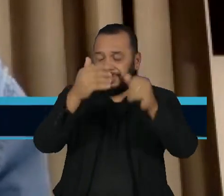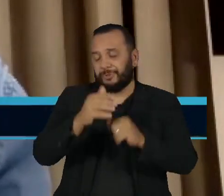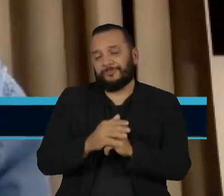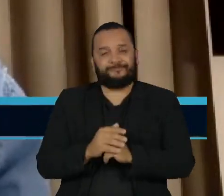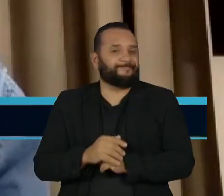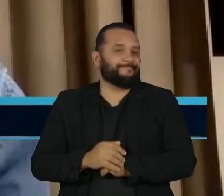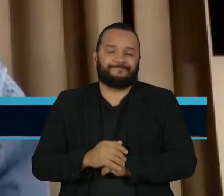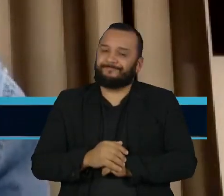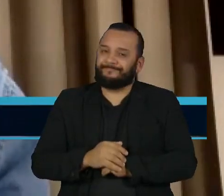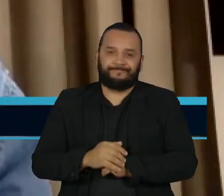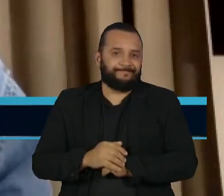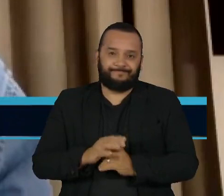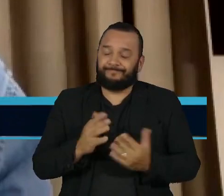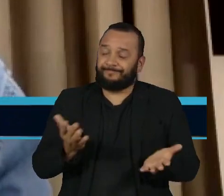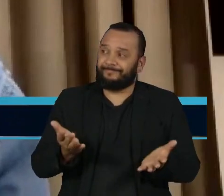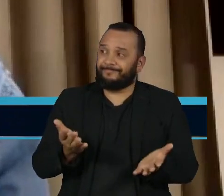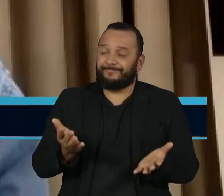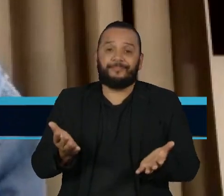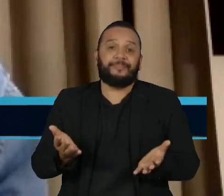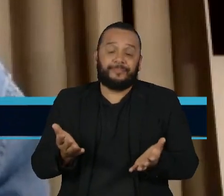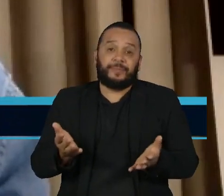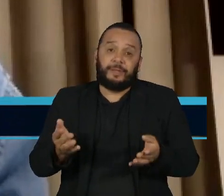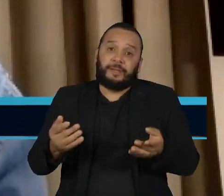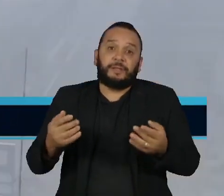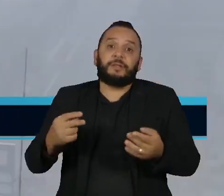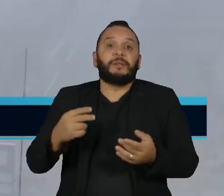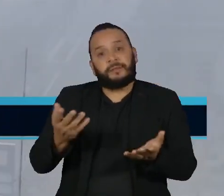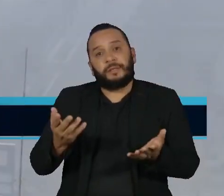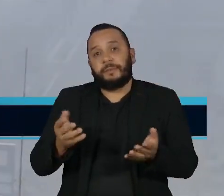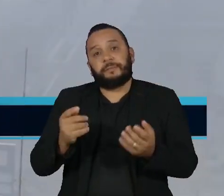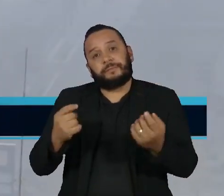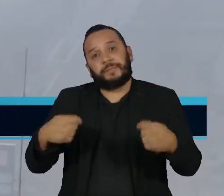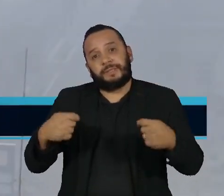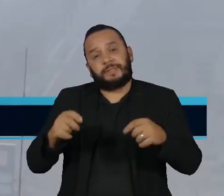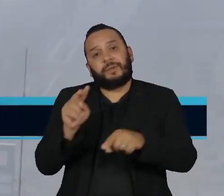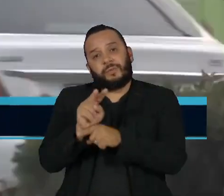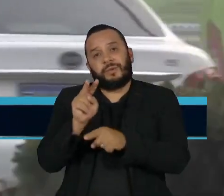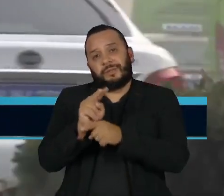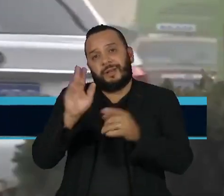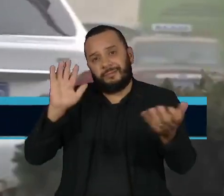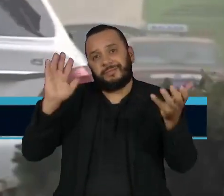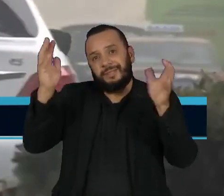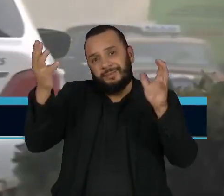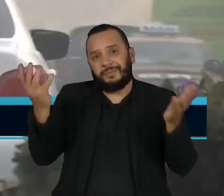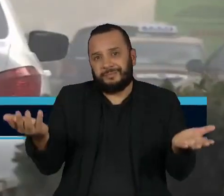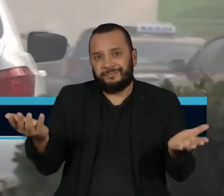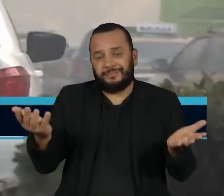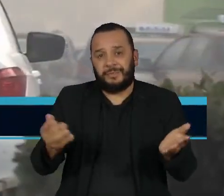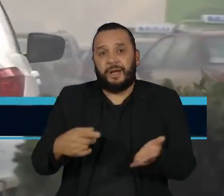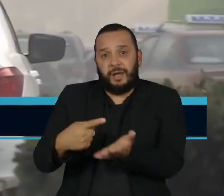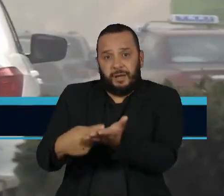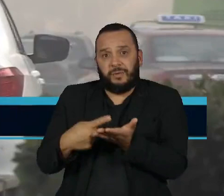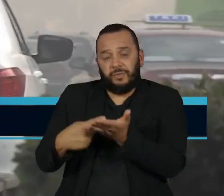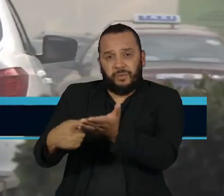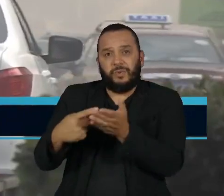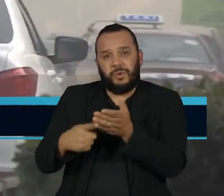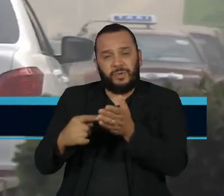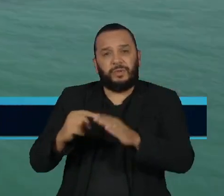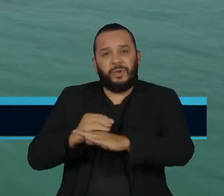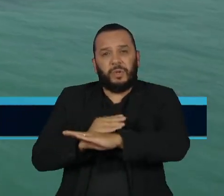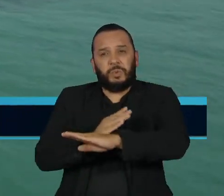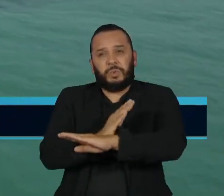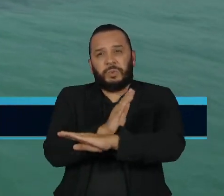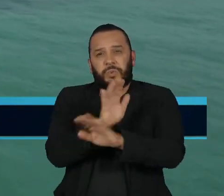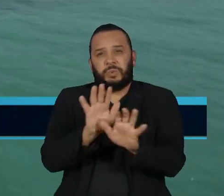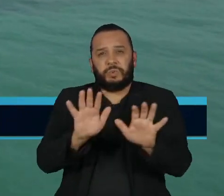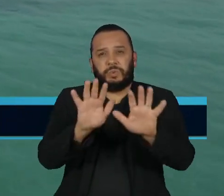descartar conferências do clima, porque nós não temos mais o luxo do tempo. Além dos acordos para controlar as emissões de gases, principalmente a